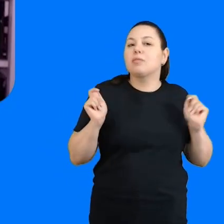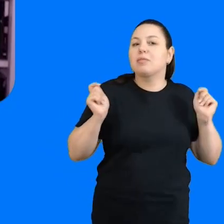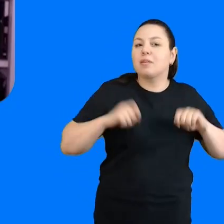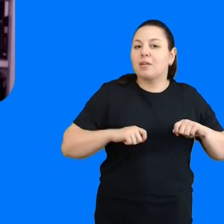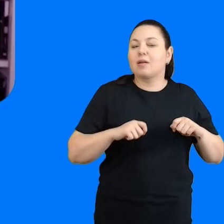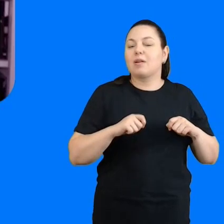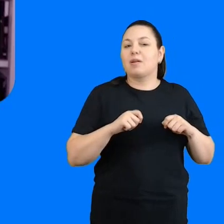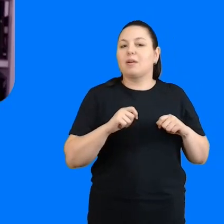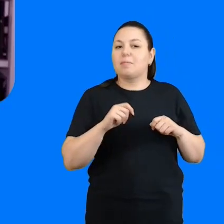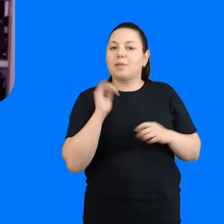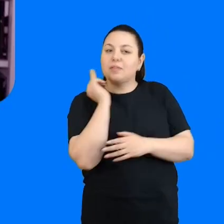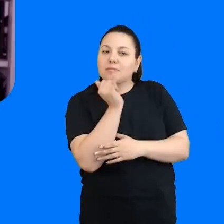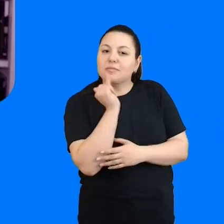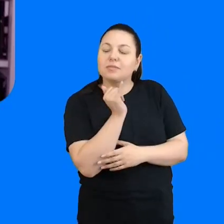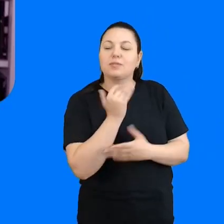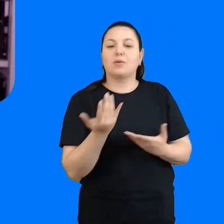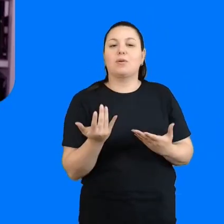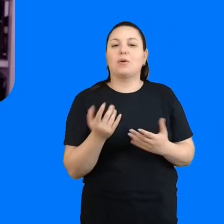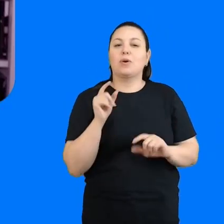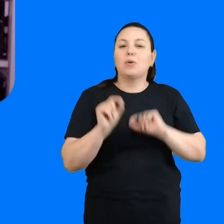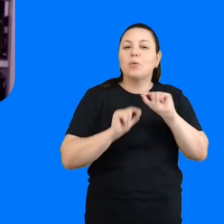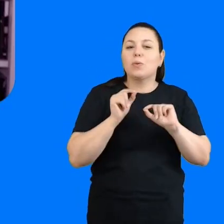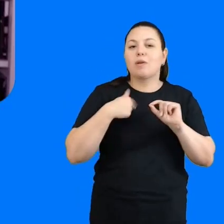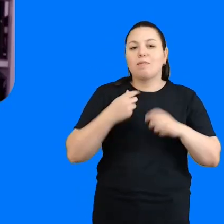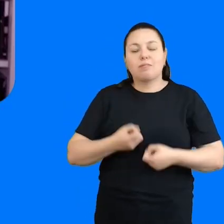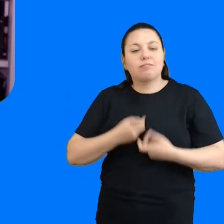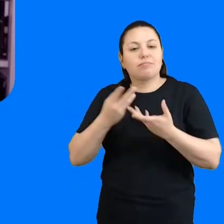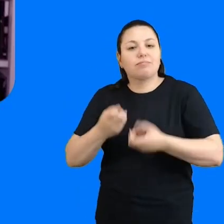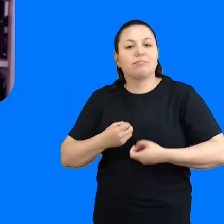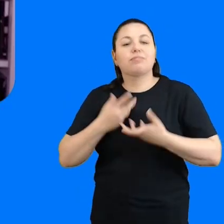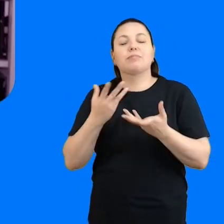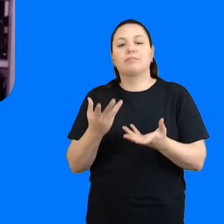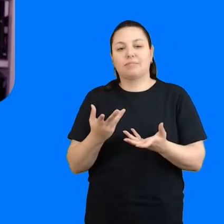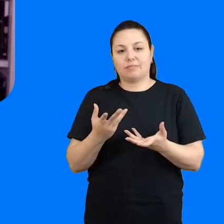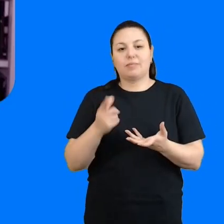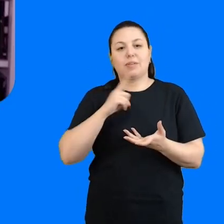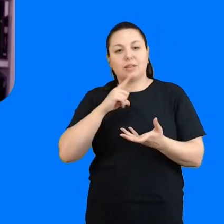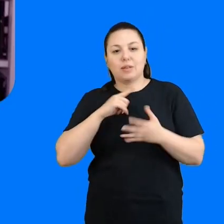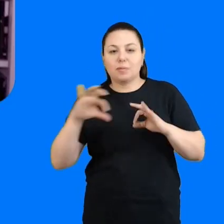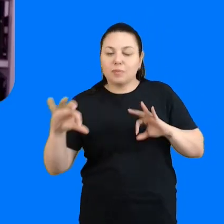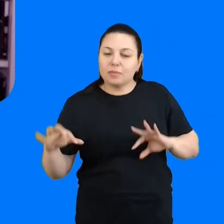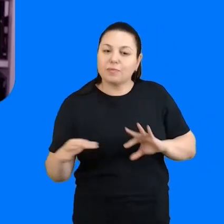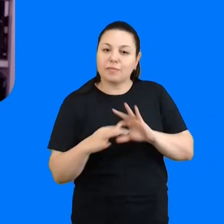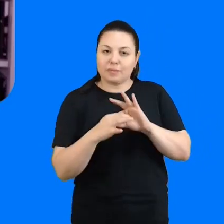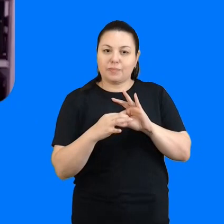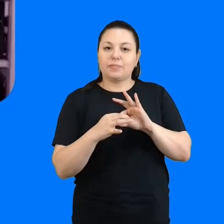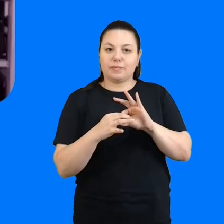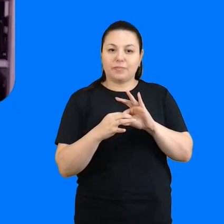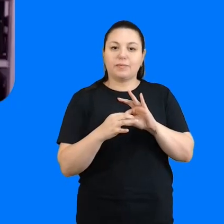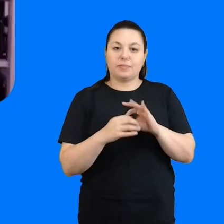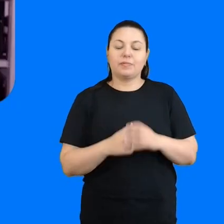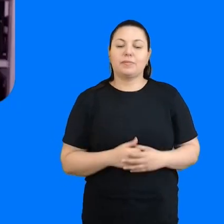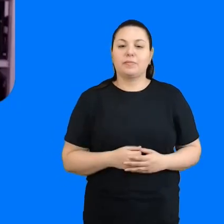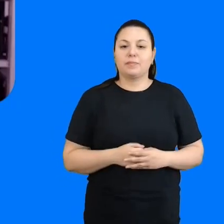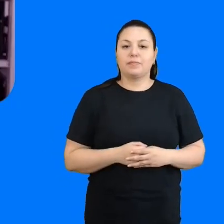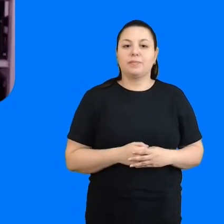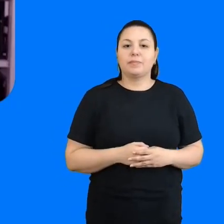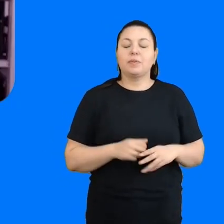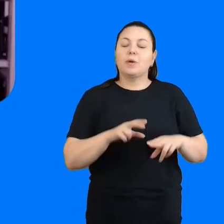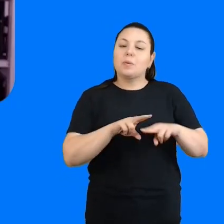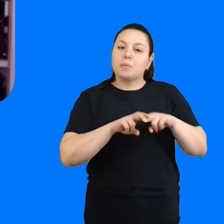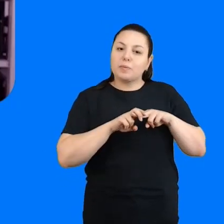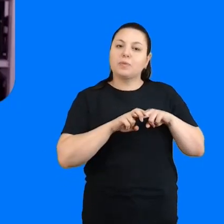mistério da contação da história, quando tem essa dimensão espiritual de contação da história. Então, eu acho que